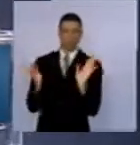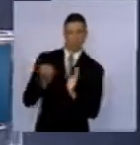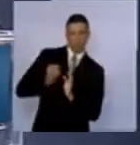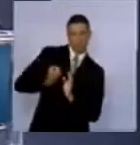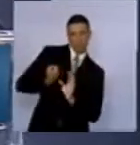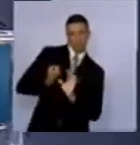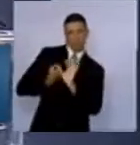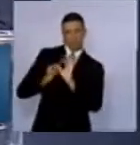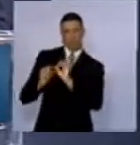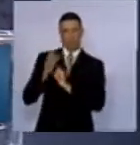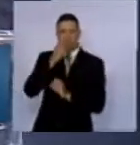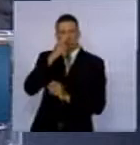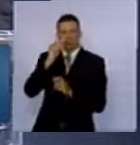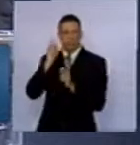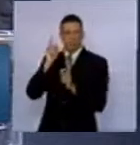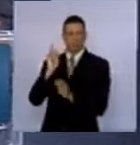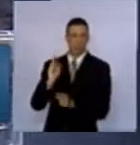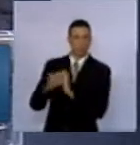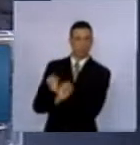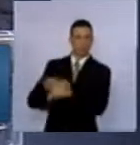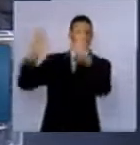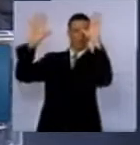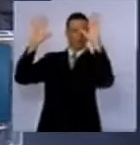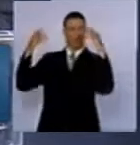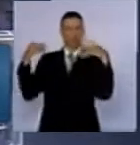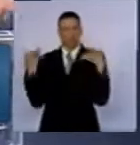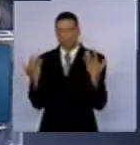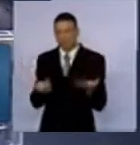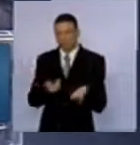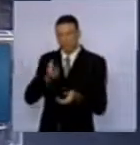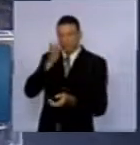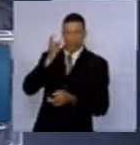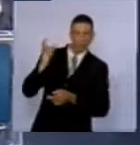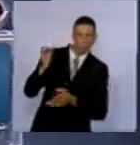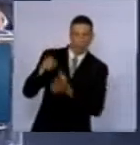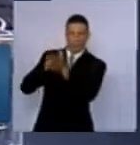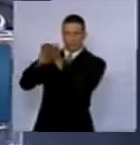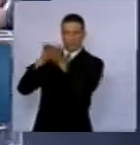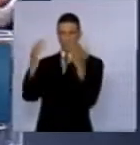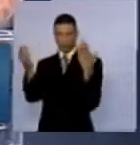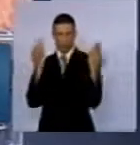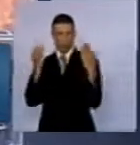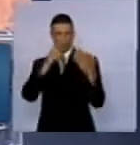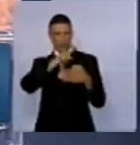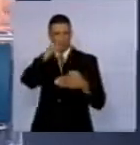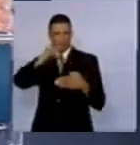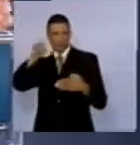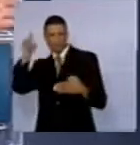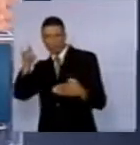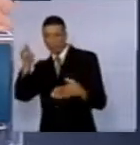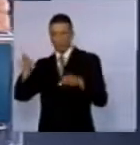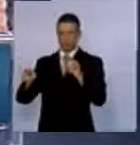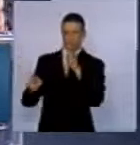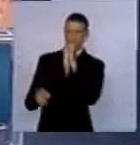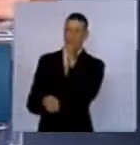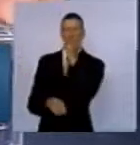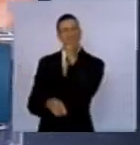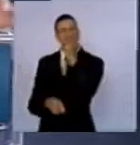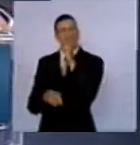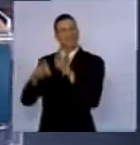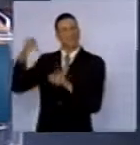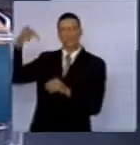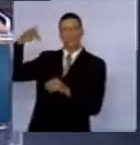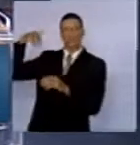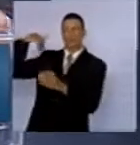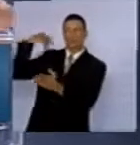números são mágicos, né? Porque depende sobre a ótica que você olha, das reprises, das possibilidades. Agora, nesse período, é muito gozado, né? De novembro até